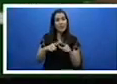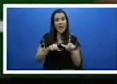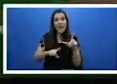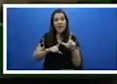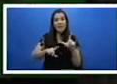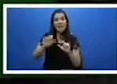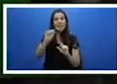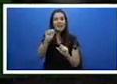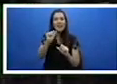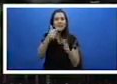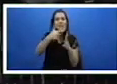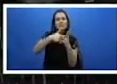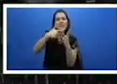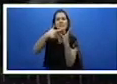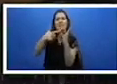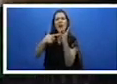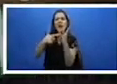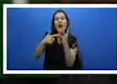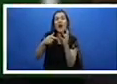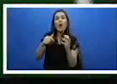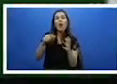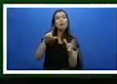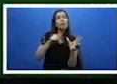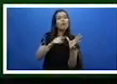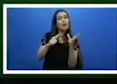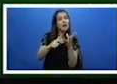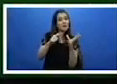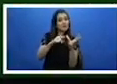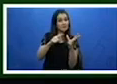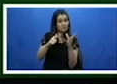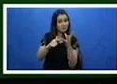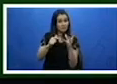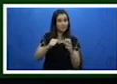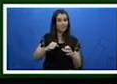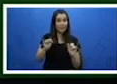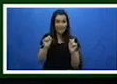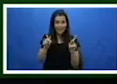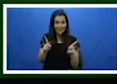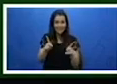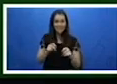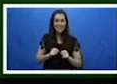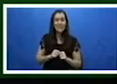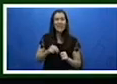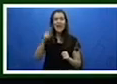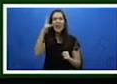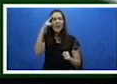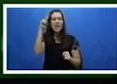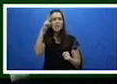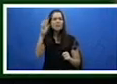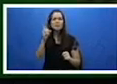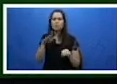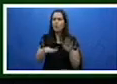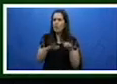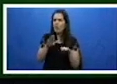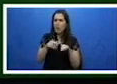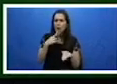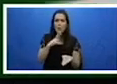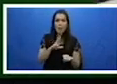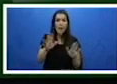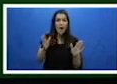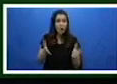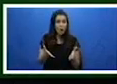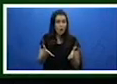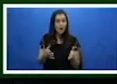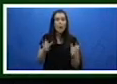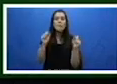está entre vogais. Ok? Lembrando que se não der tempo para você responder agora,